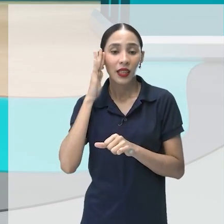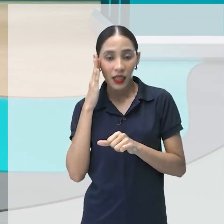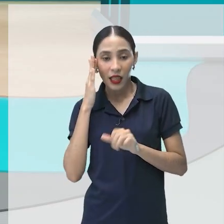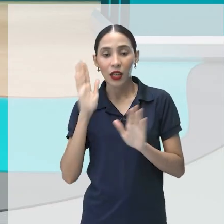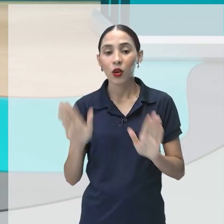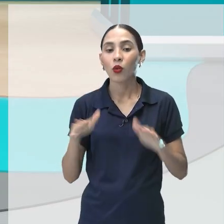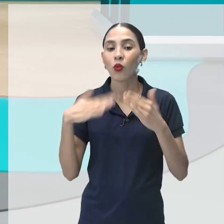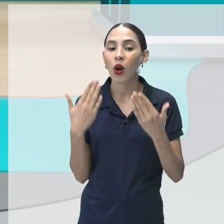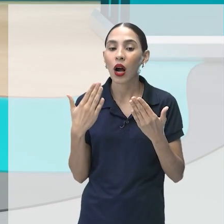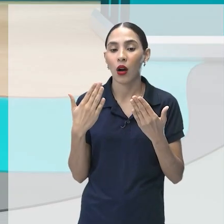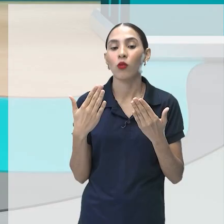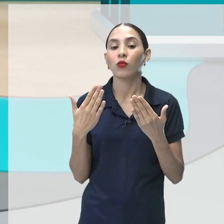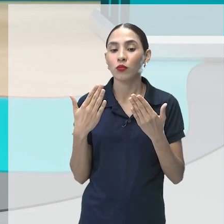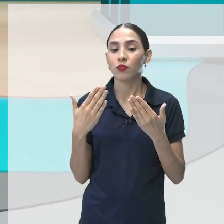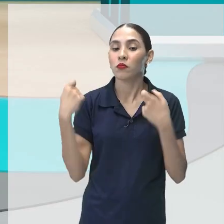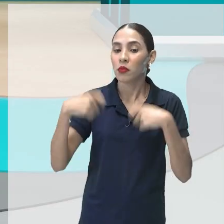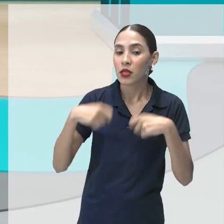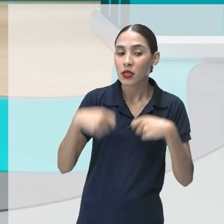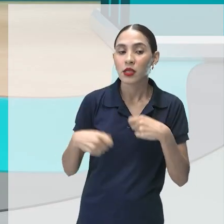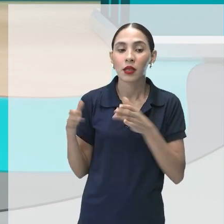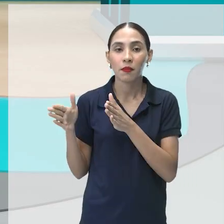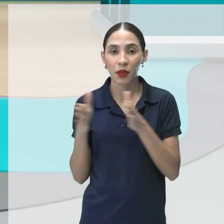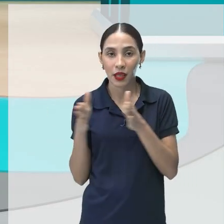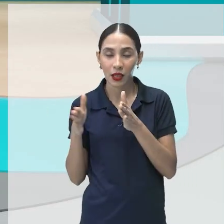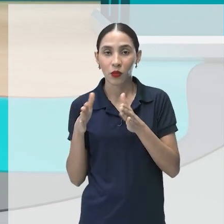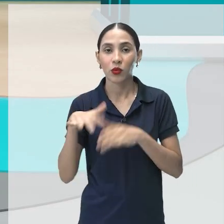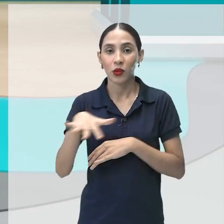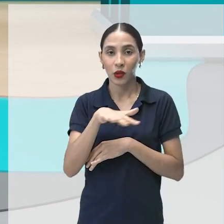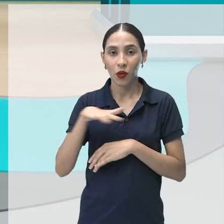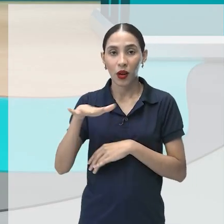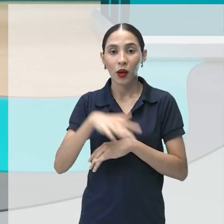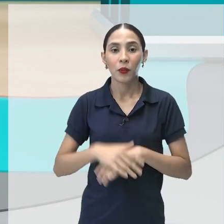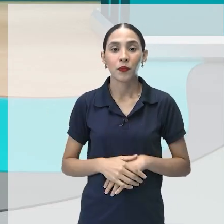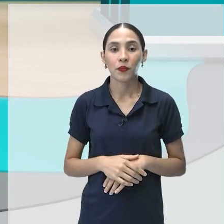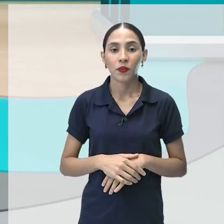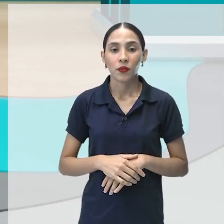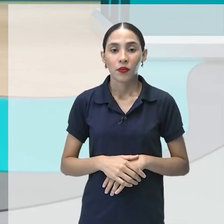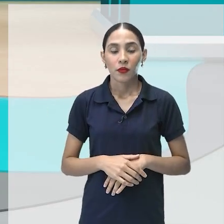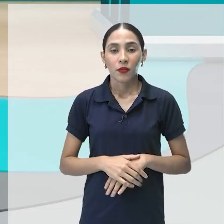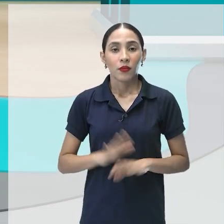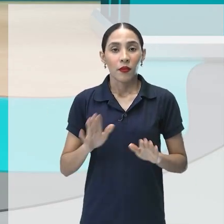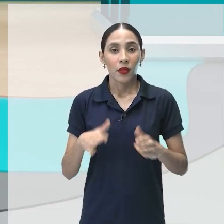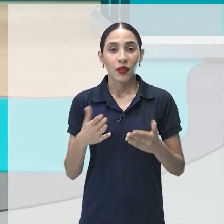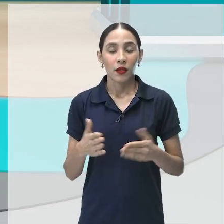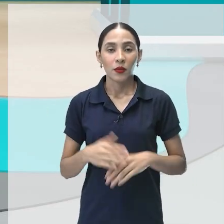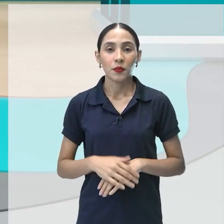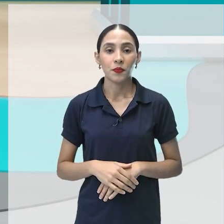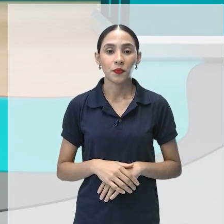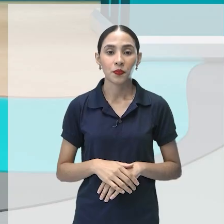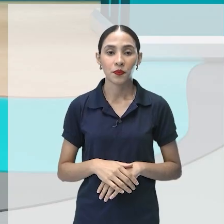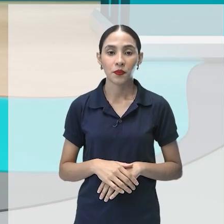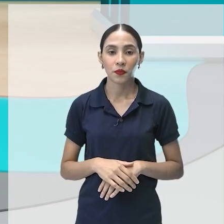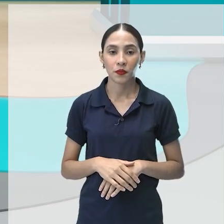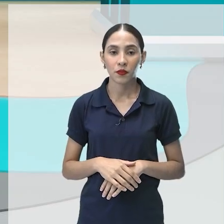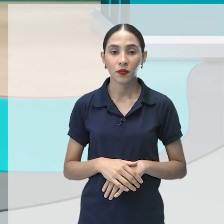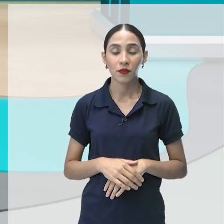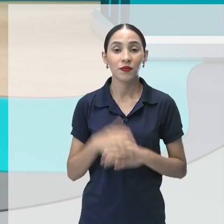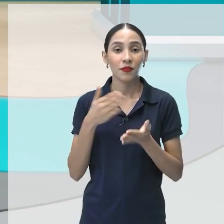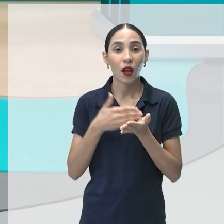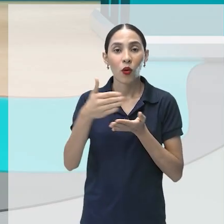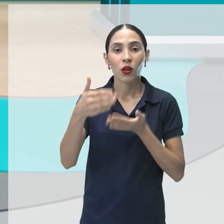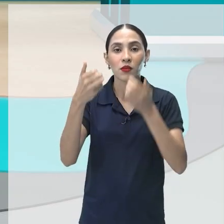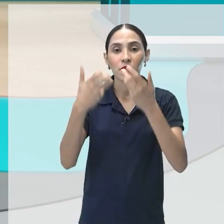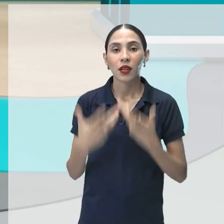entender as necessidades de tempo e espaço. Então, vamos